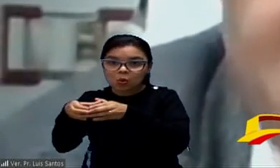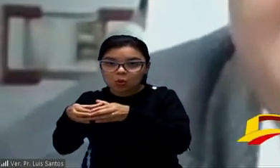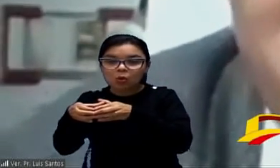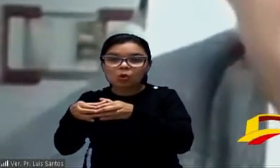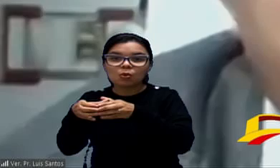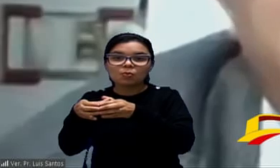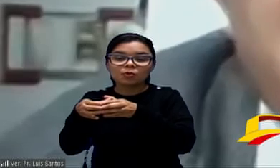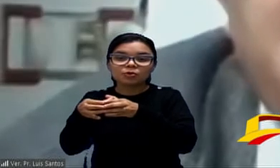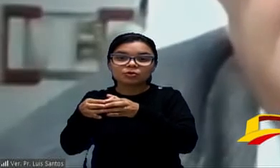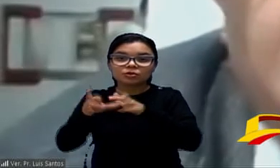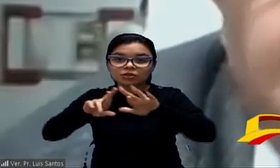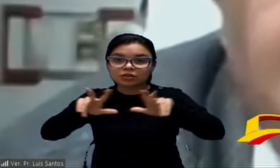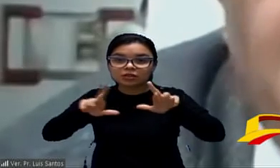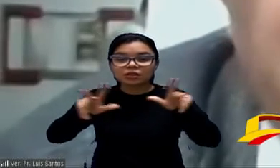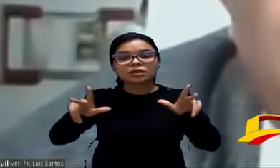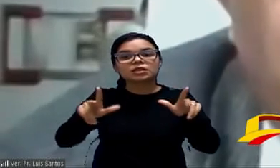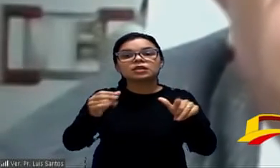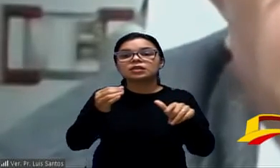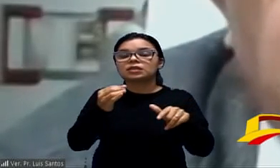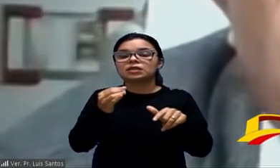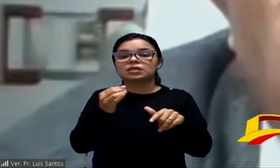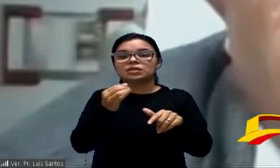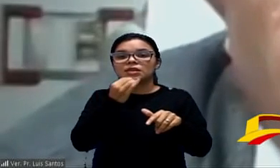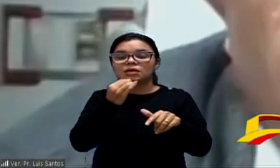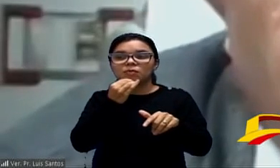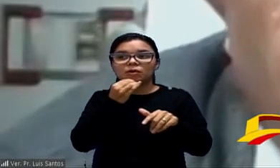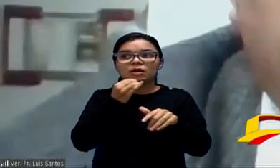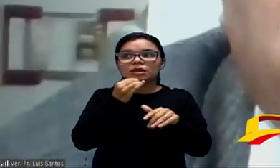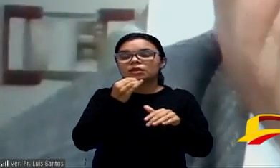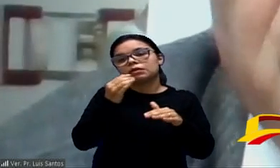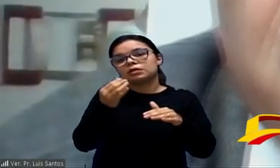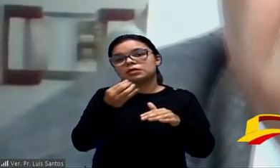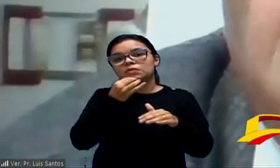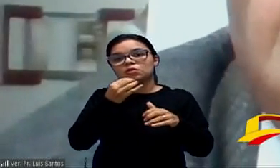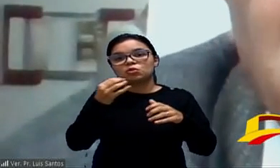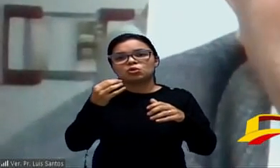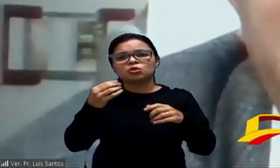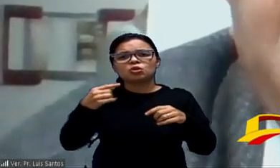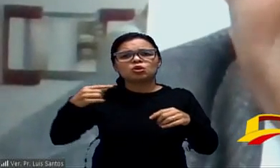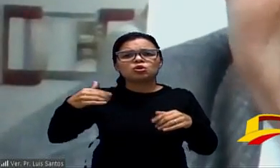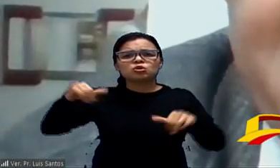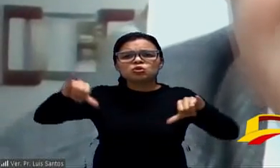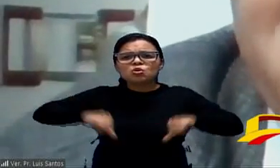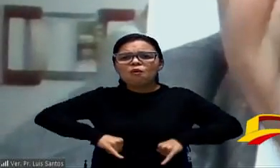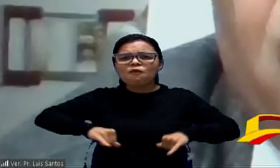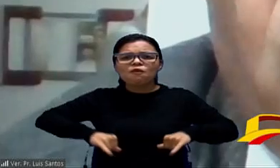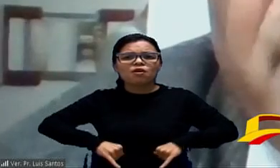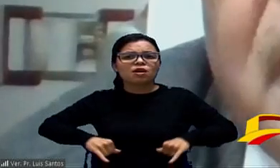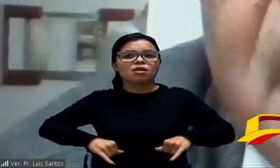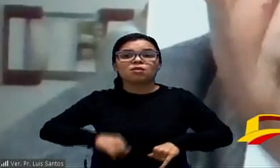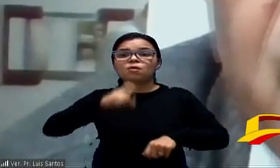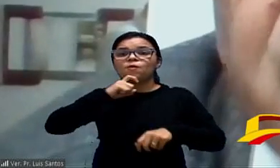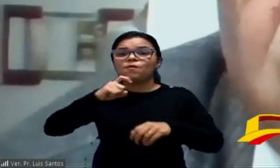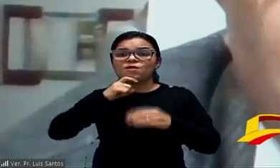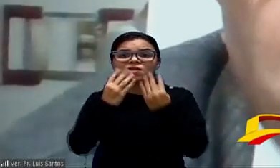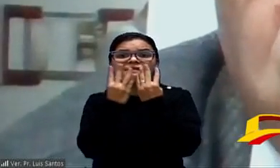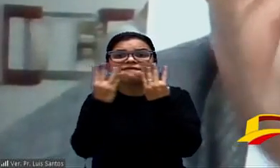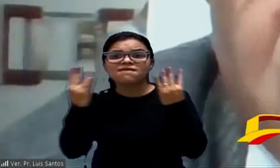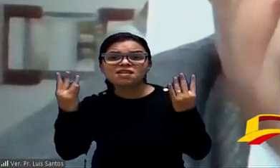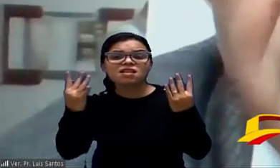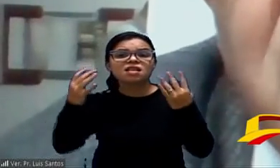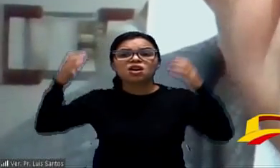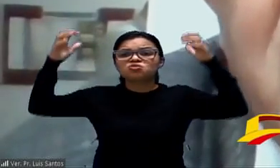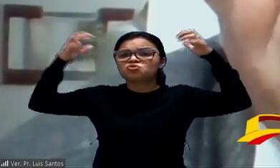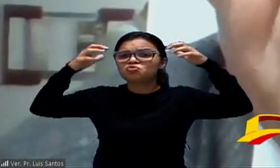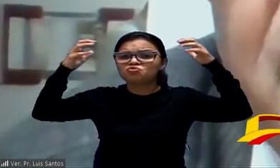mercê das intempéries, do frio e da chuva, como nós temos visto, e que tanta revolta causa em todos